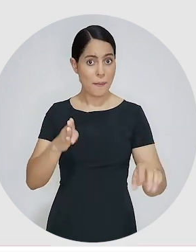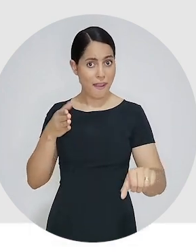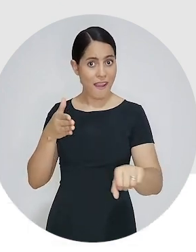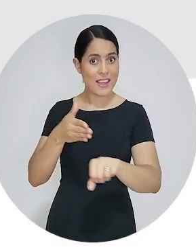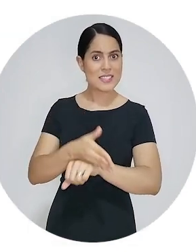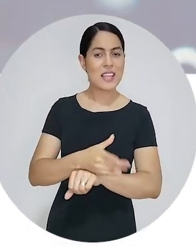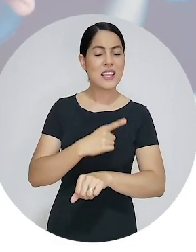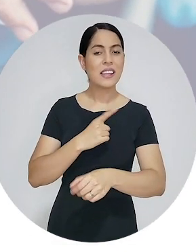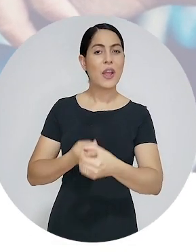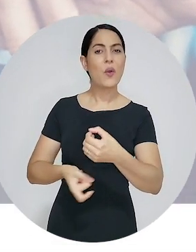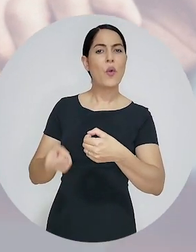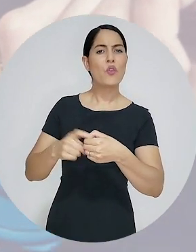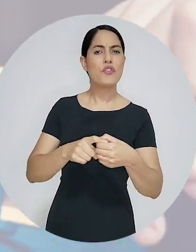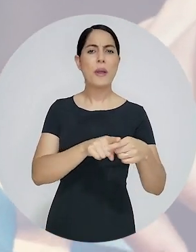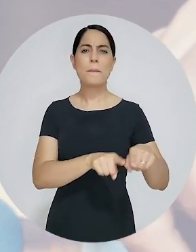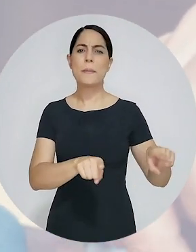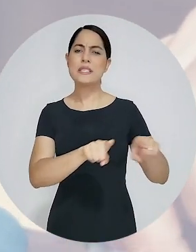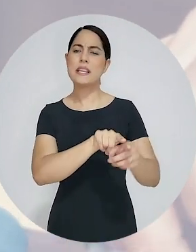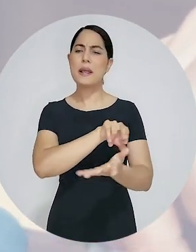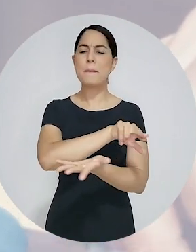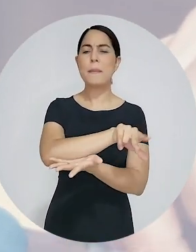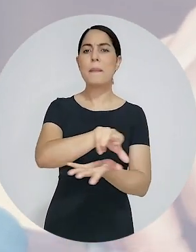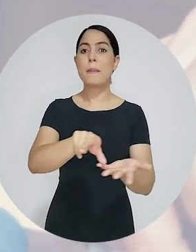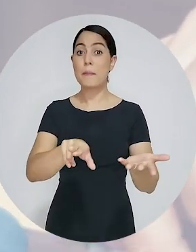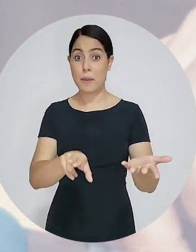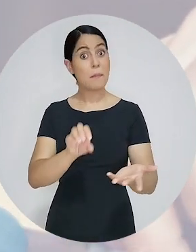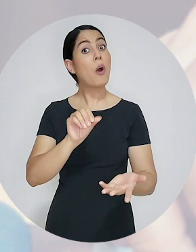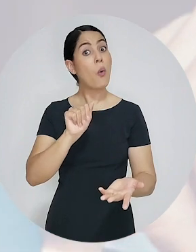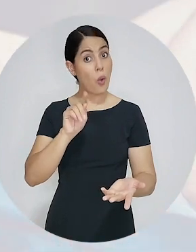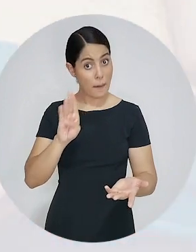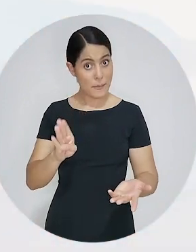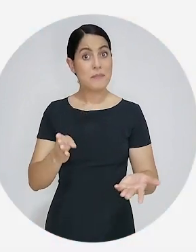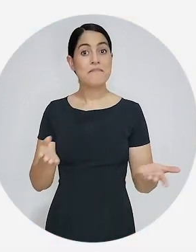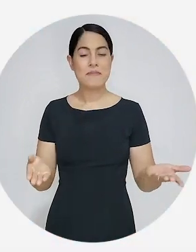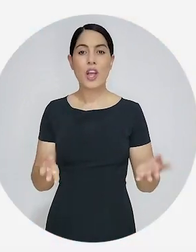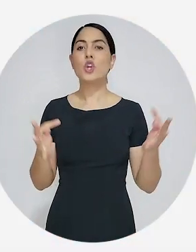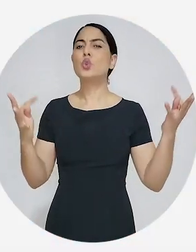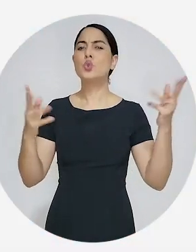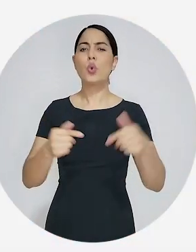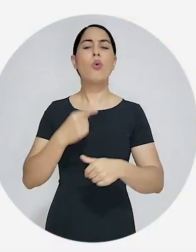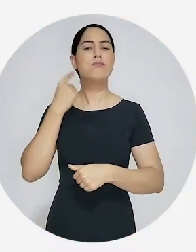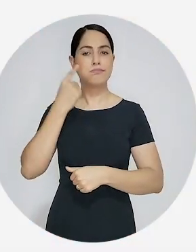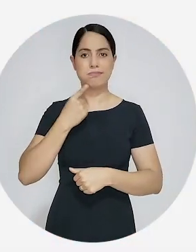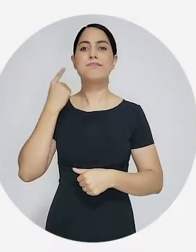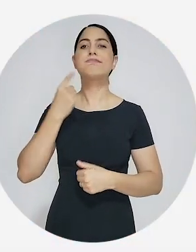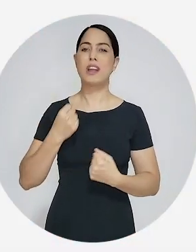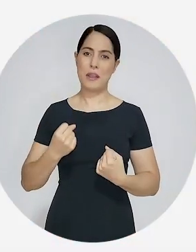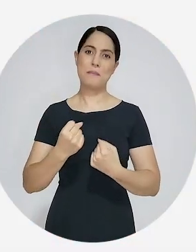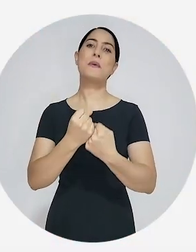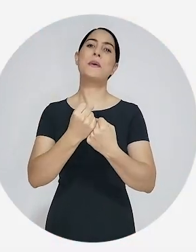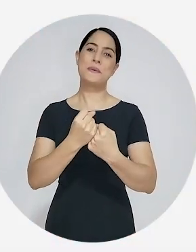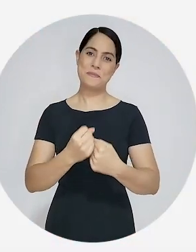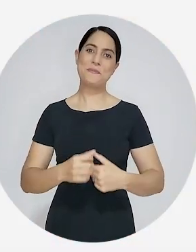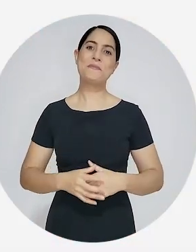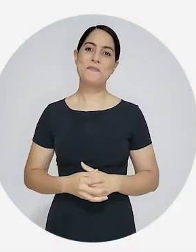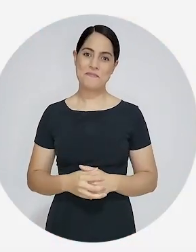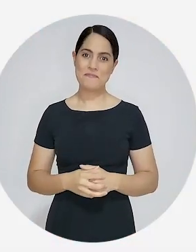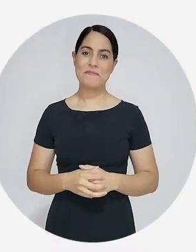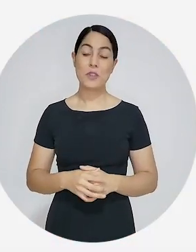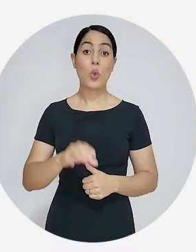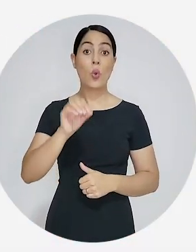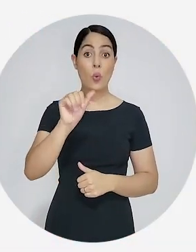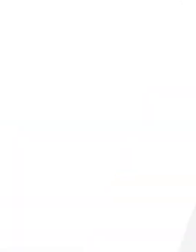e outros convênios e parcerias oferecidos pela Ordem dos Advogados do Brasil para toda a